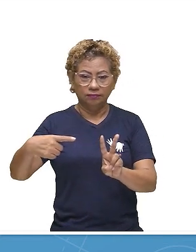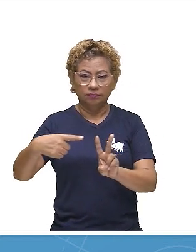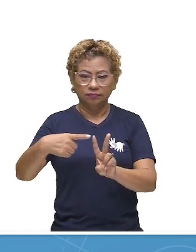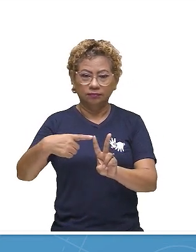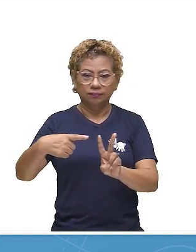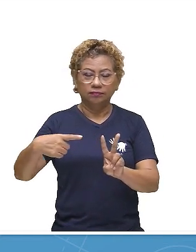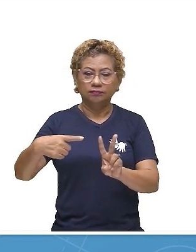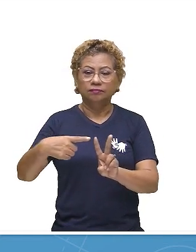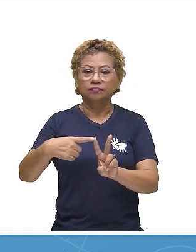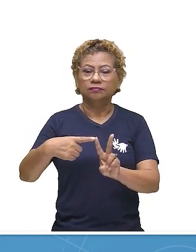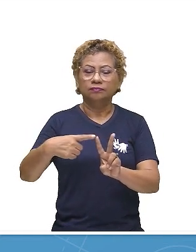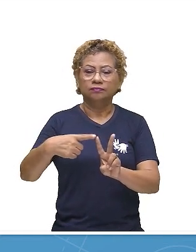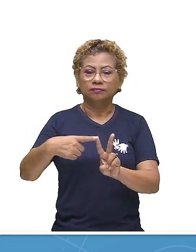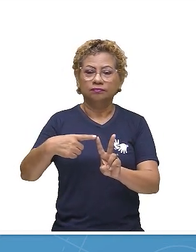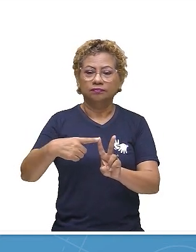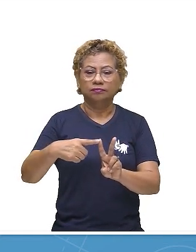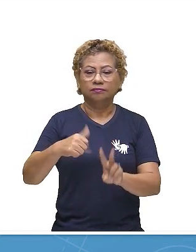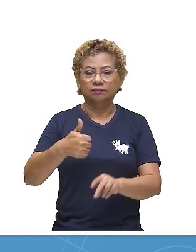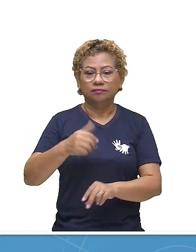fração de radicais.